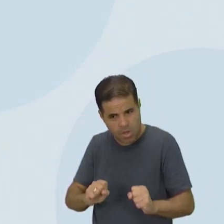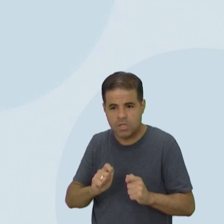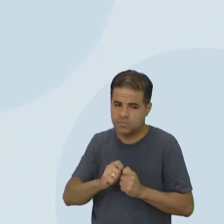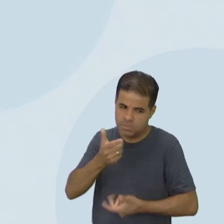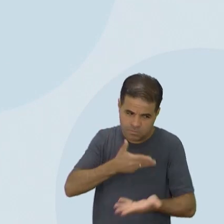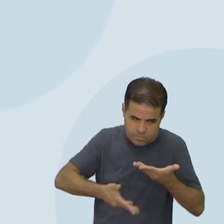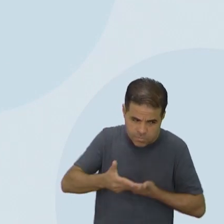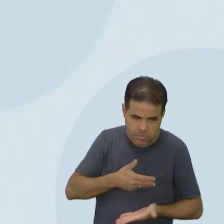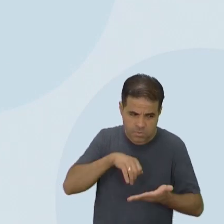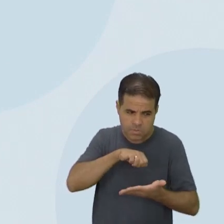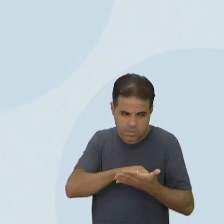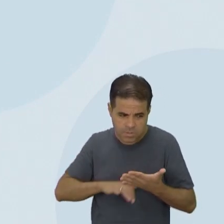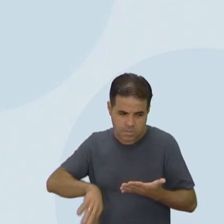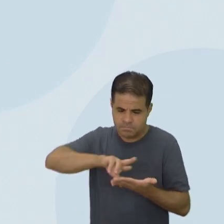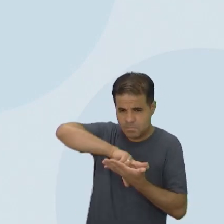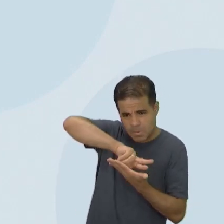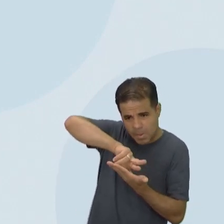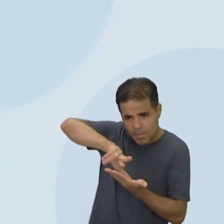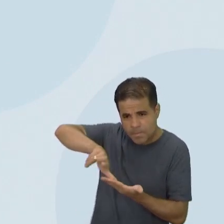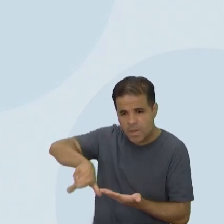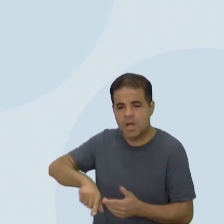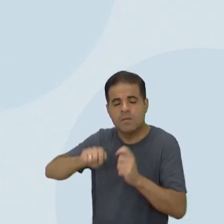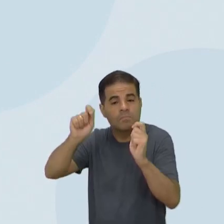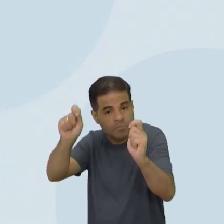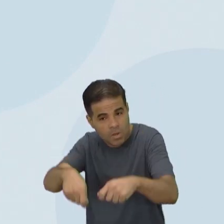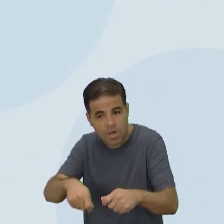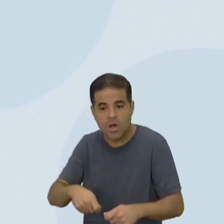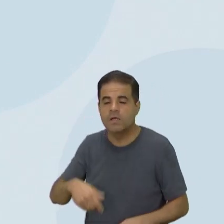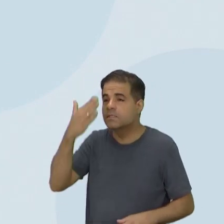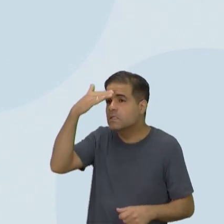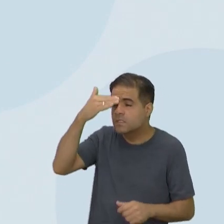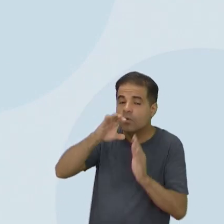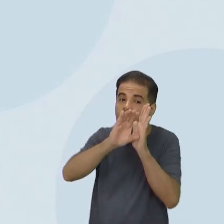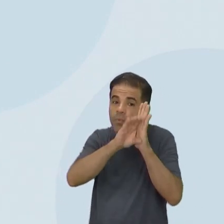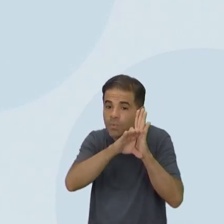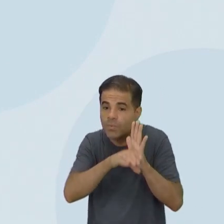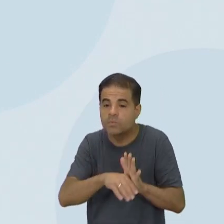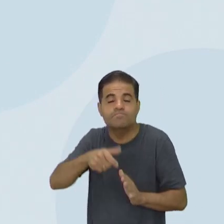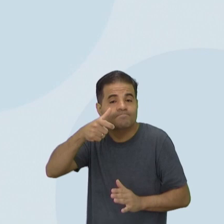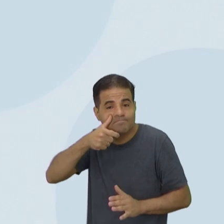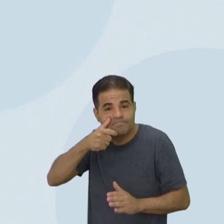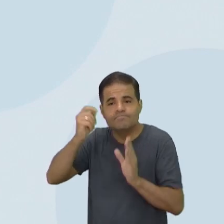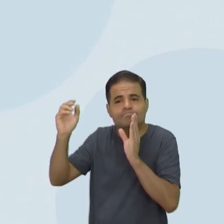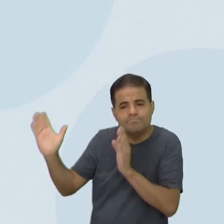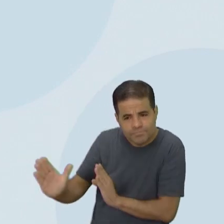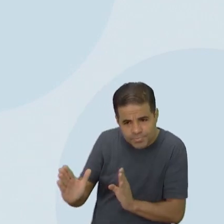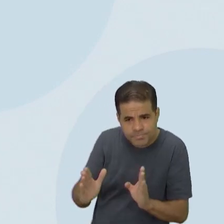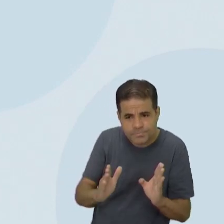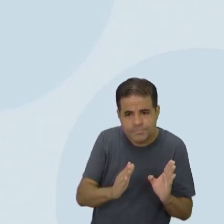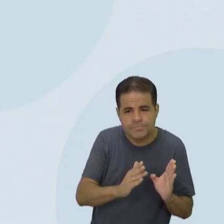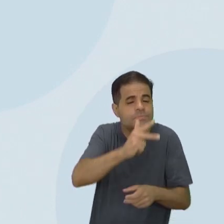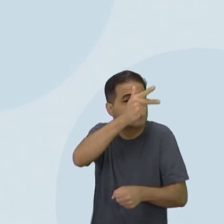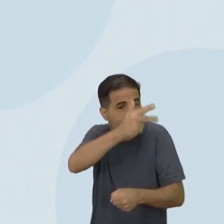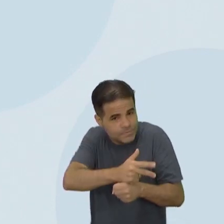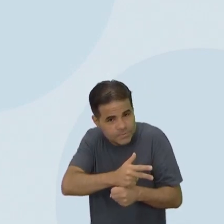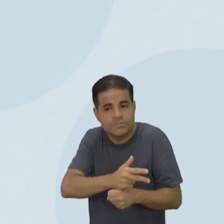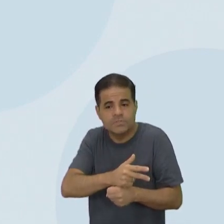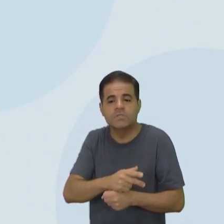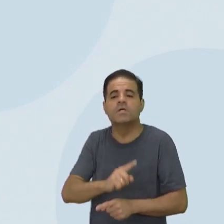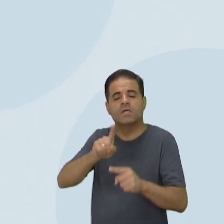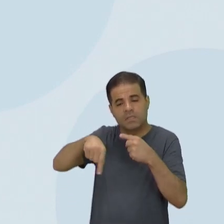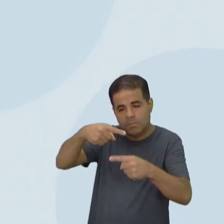com atividades diversificadas. Então, entender o conceito, assistir os vídeos sobre o assunto